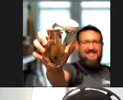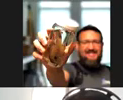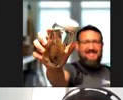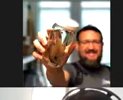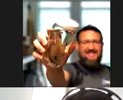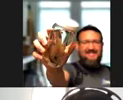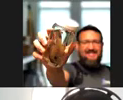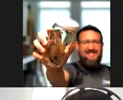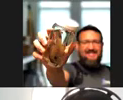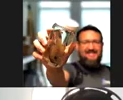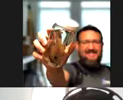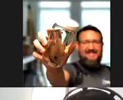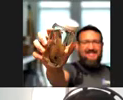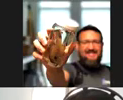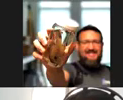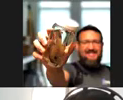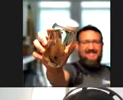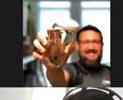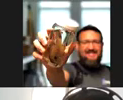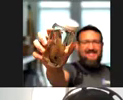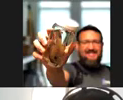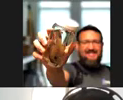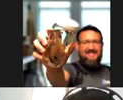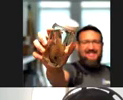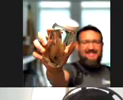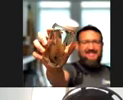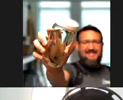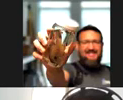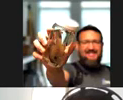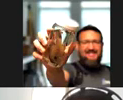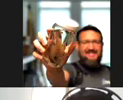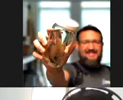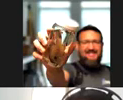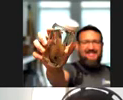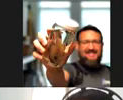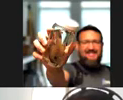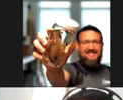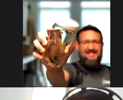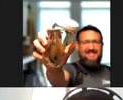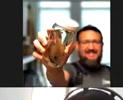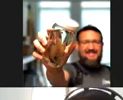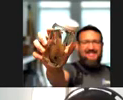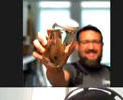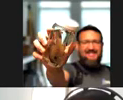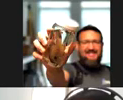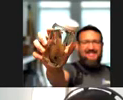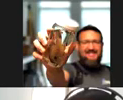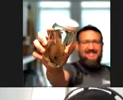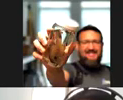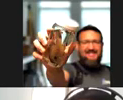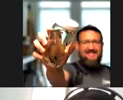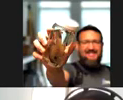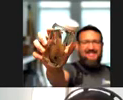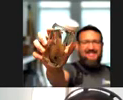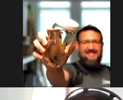né? Em pontinho branco são os indivíduos, aqui esse mapa mostra as diferentes classes, né? E aqui a energia no sistema, tanto total quanto no